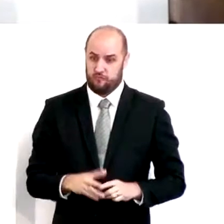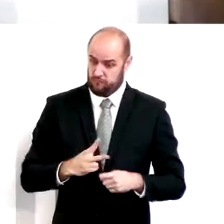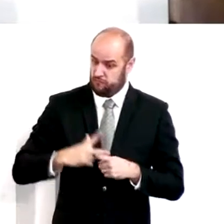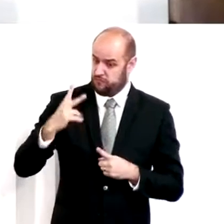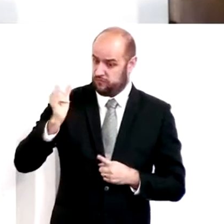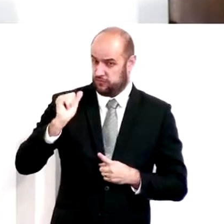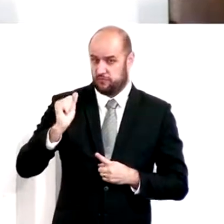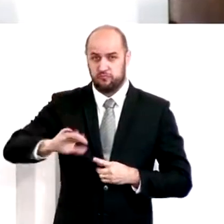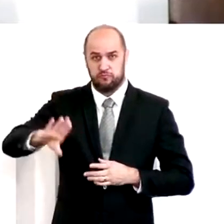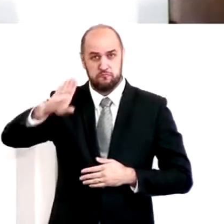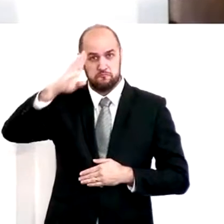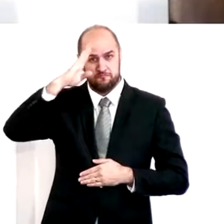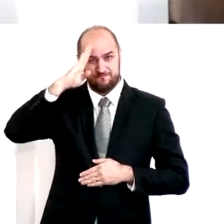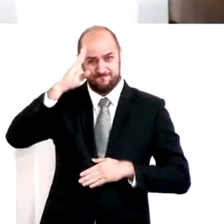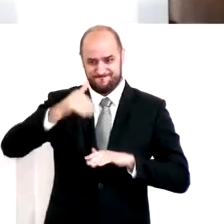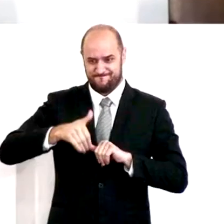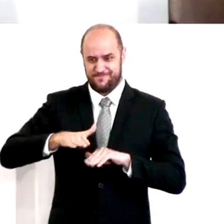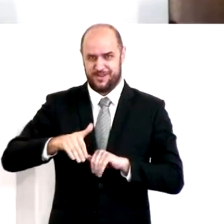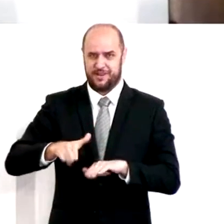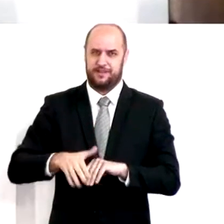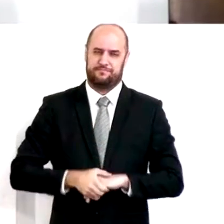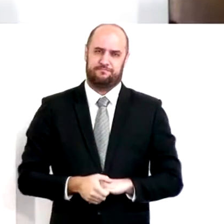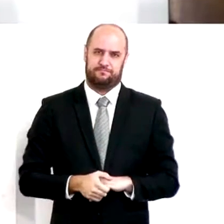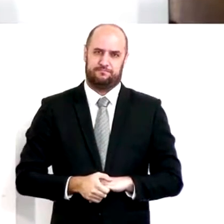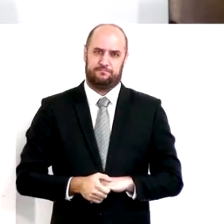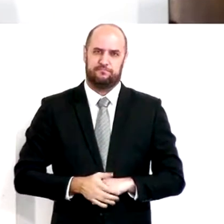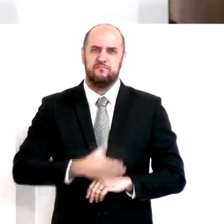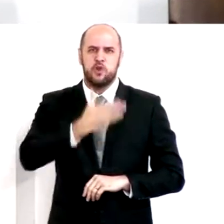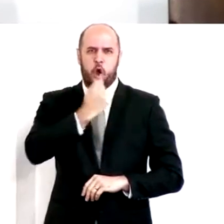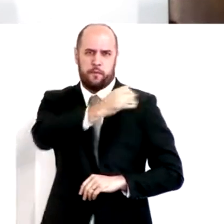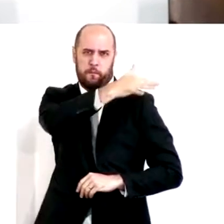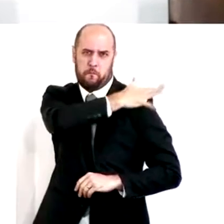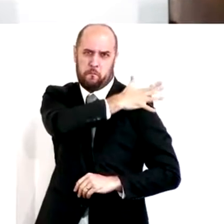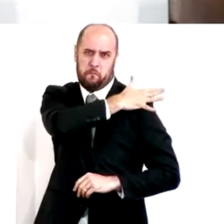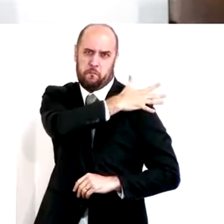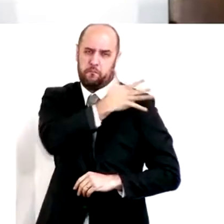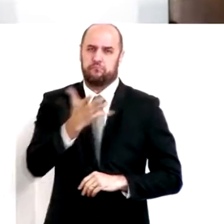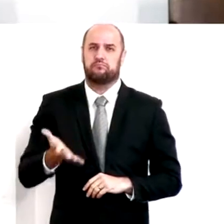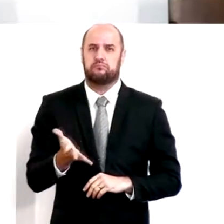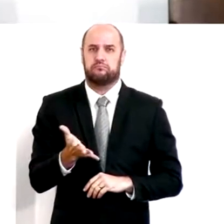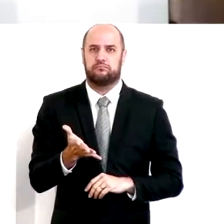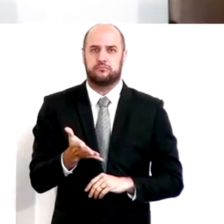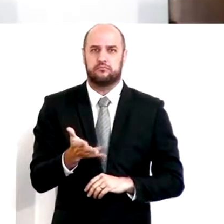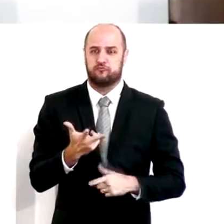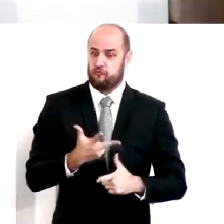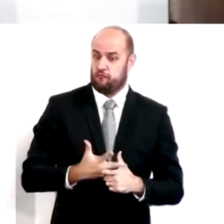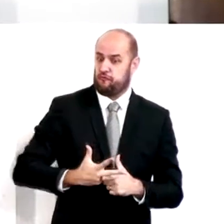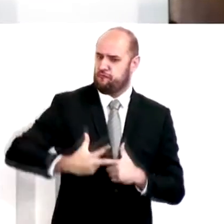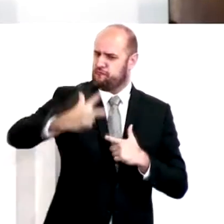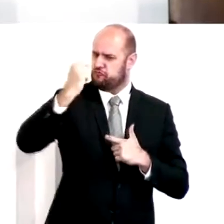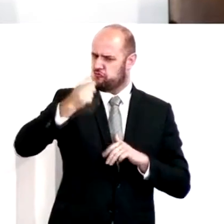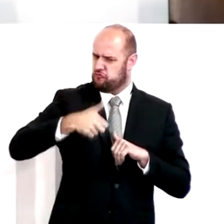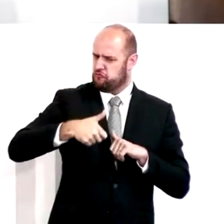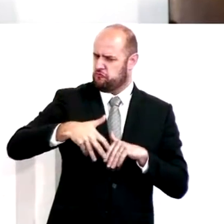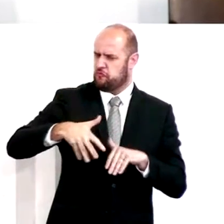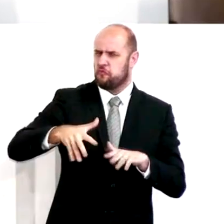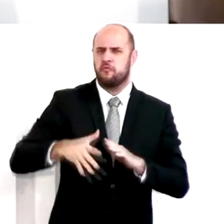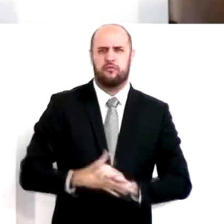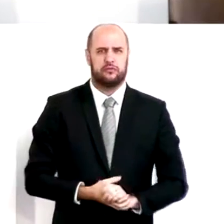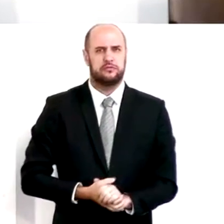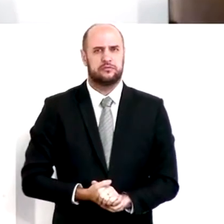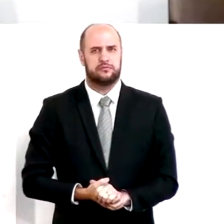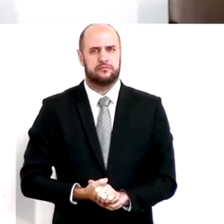uma palavra militar. Um general romano que recebia a